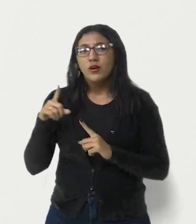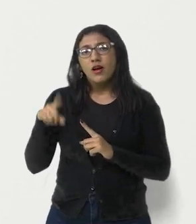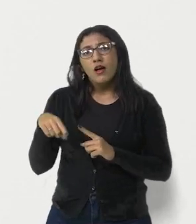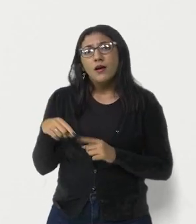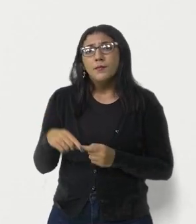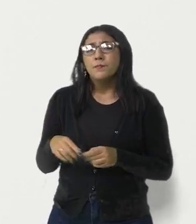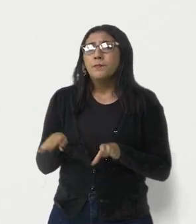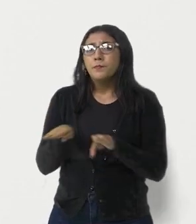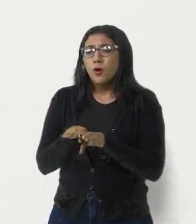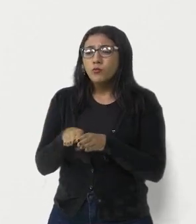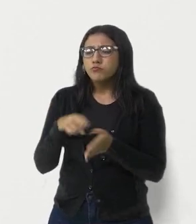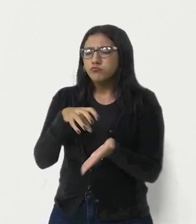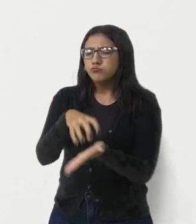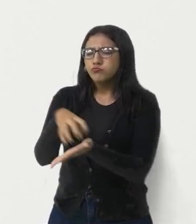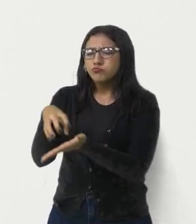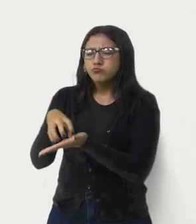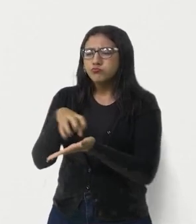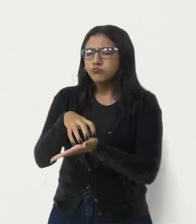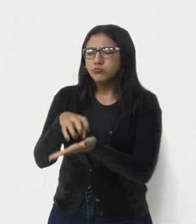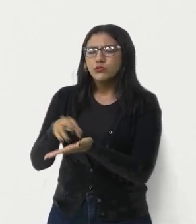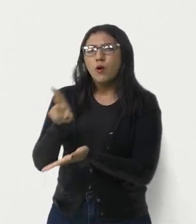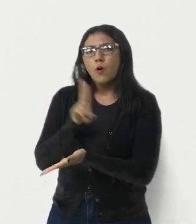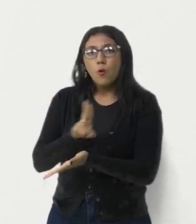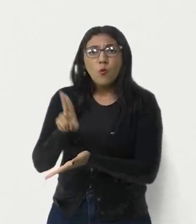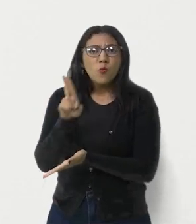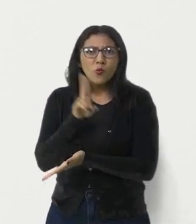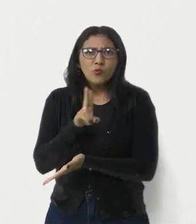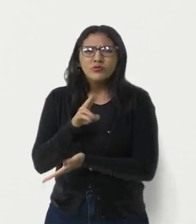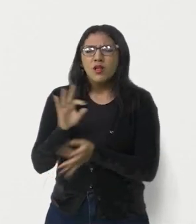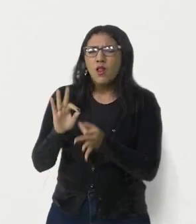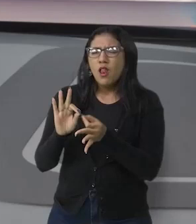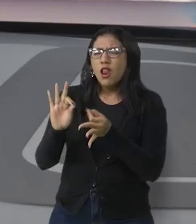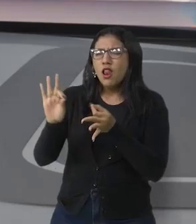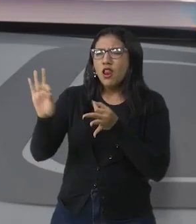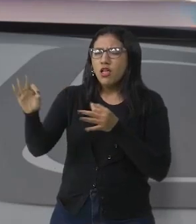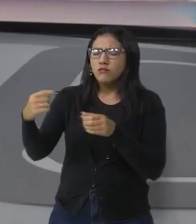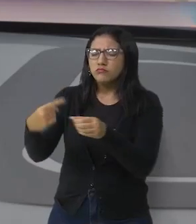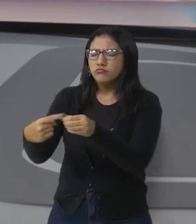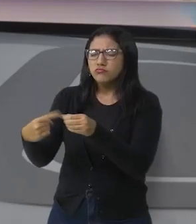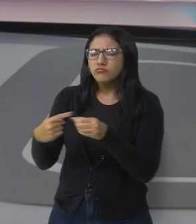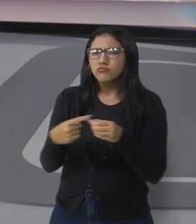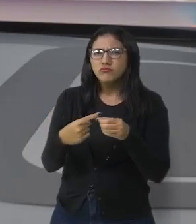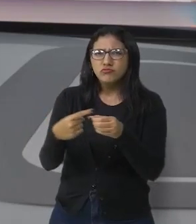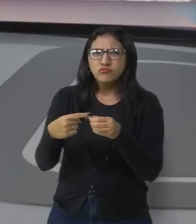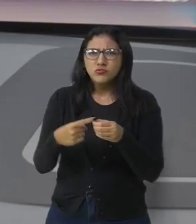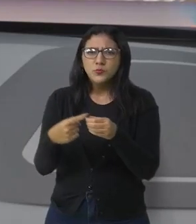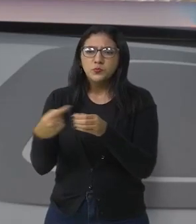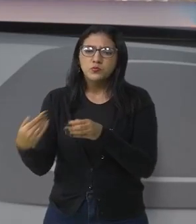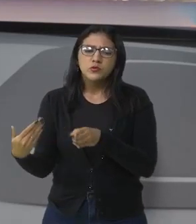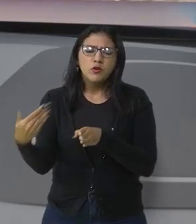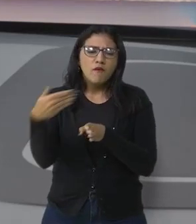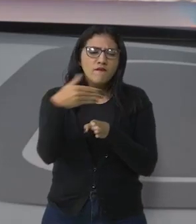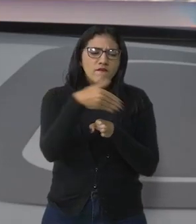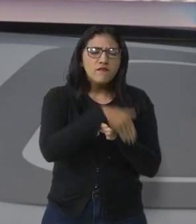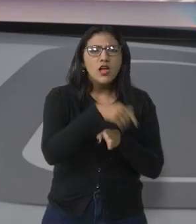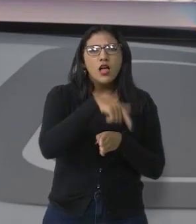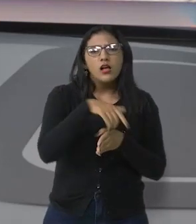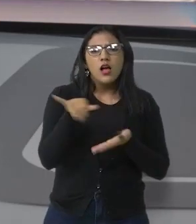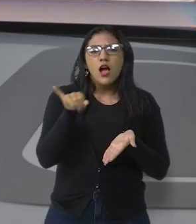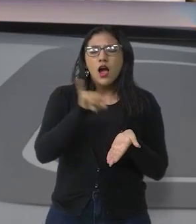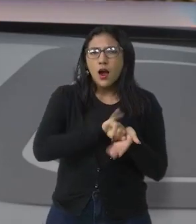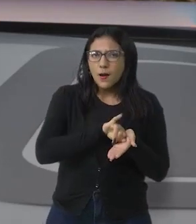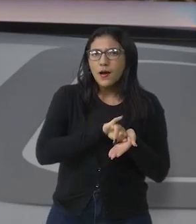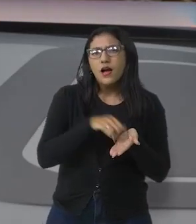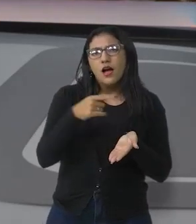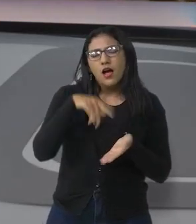comunidades conseguem sair dos lugares mais distantes do interior do nosso Amazonas para a sede do município ou até mesmo para a